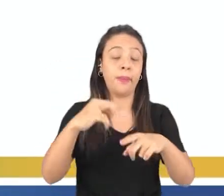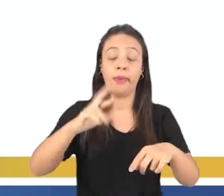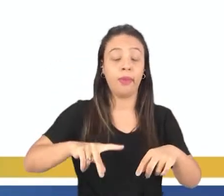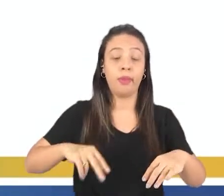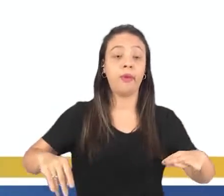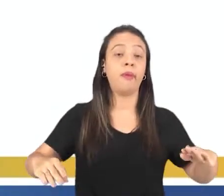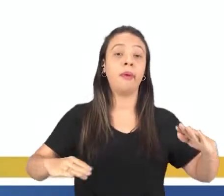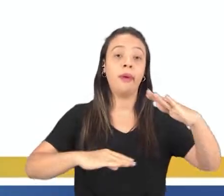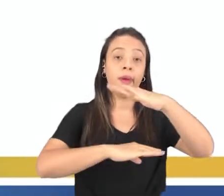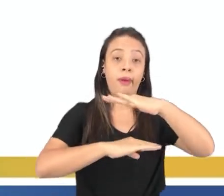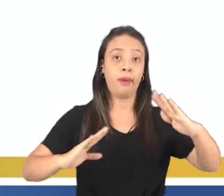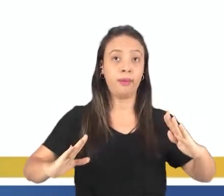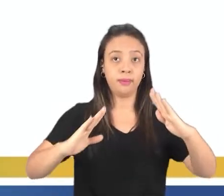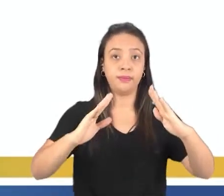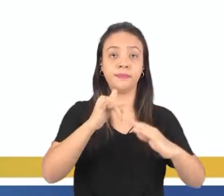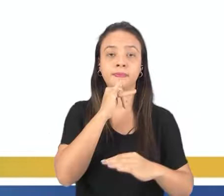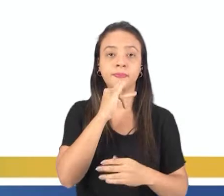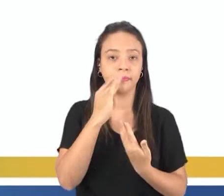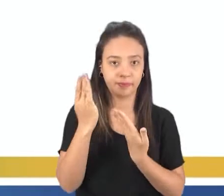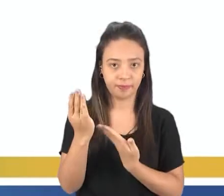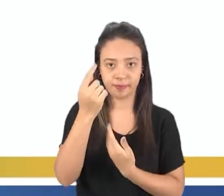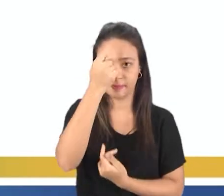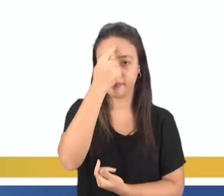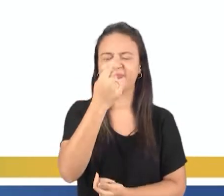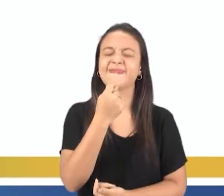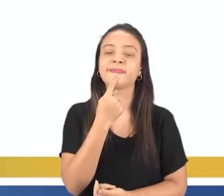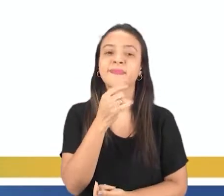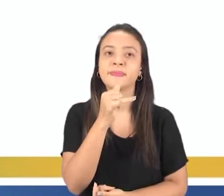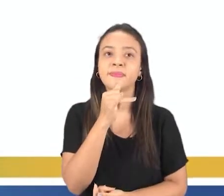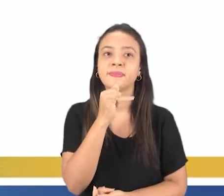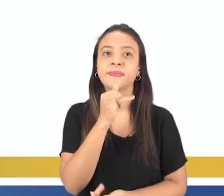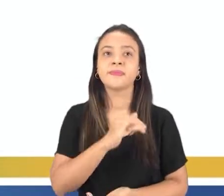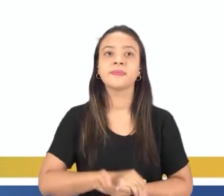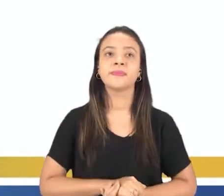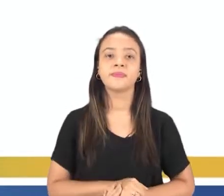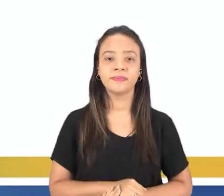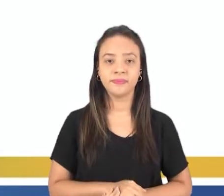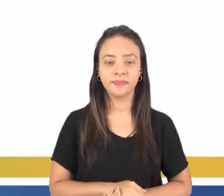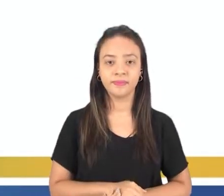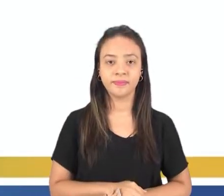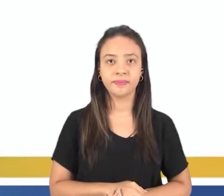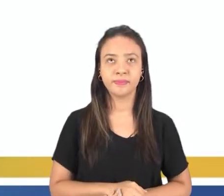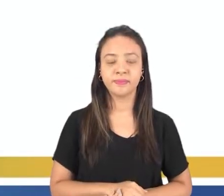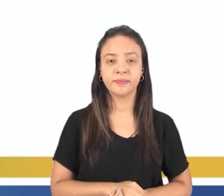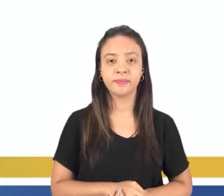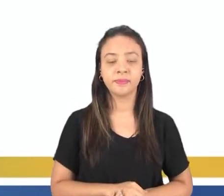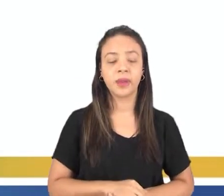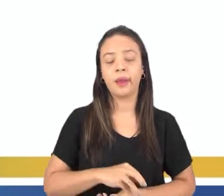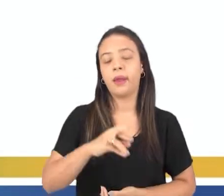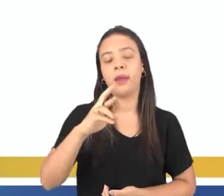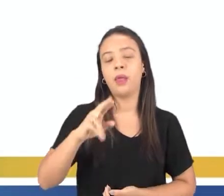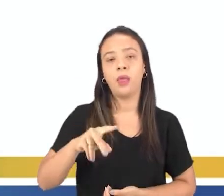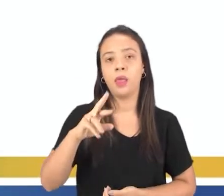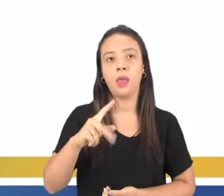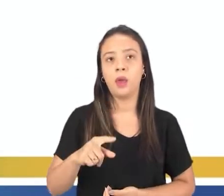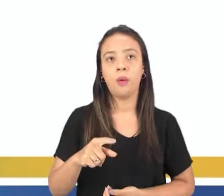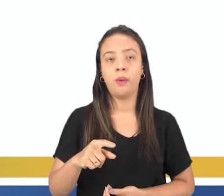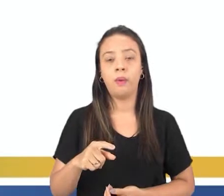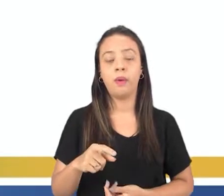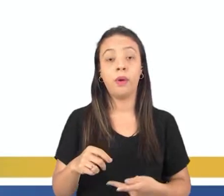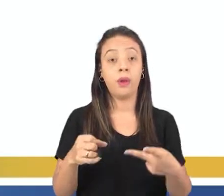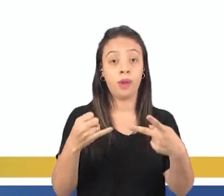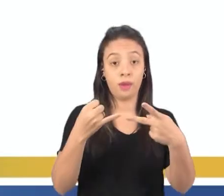aqui, esses paralelogramos, esses quadriláteros não são classificados nem